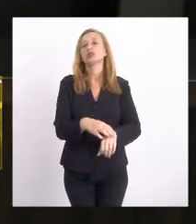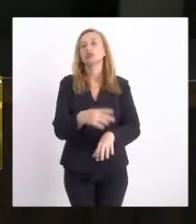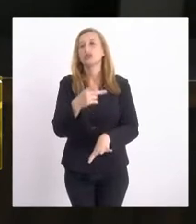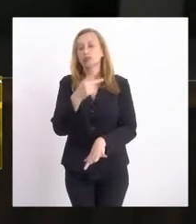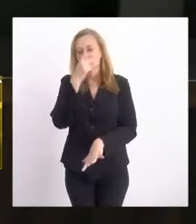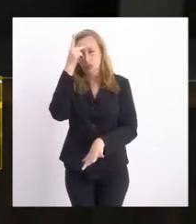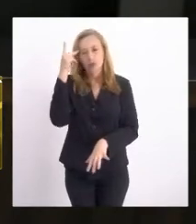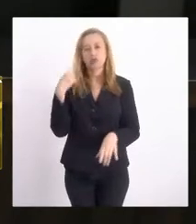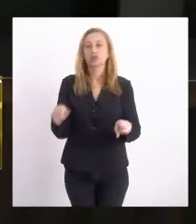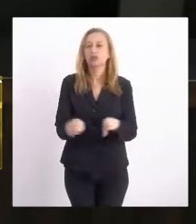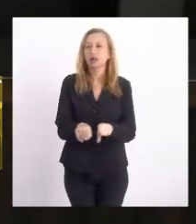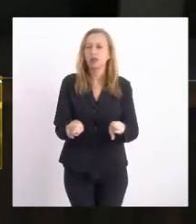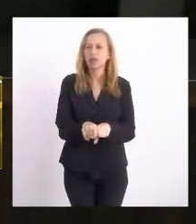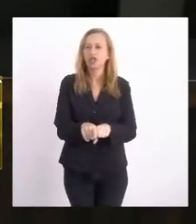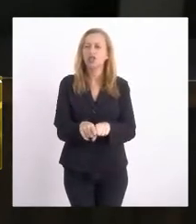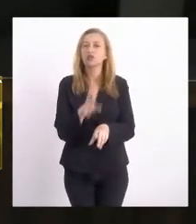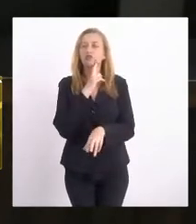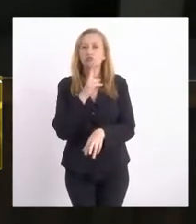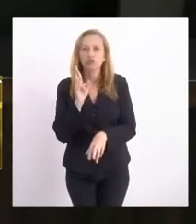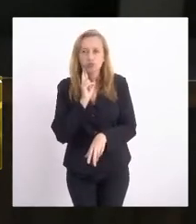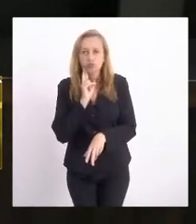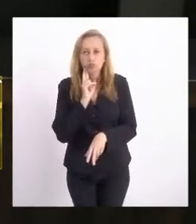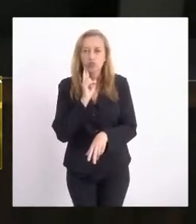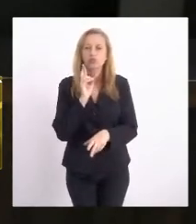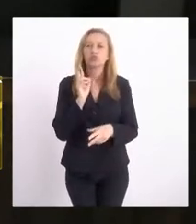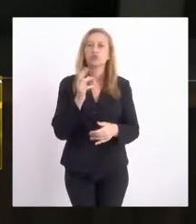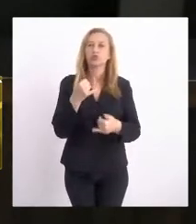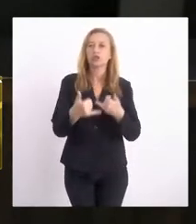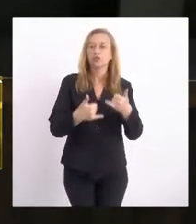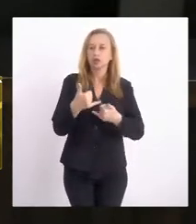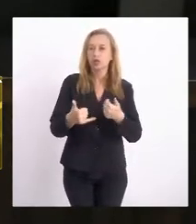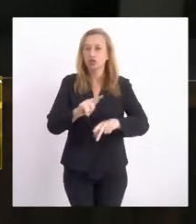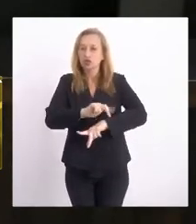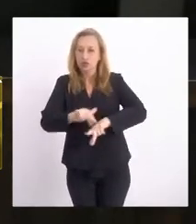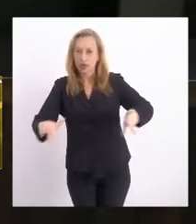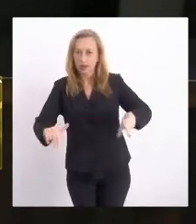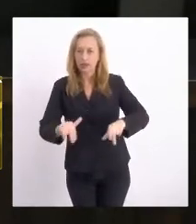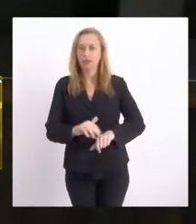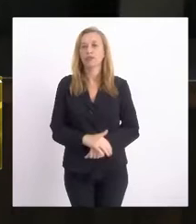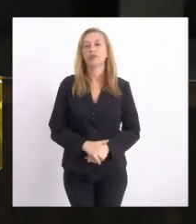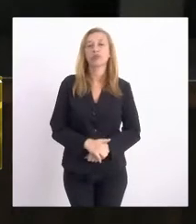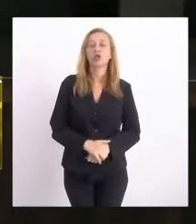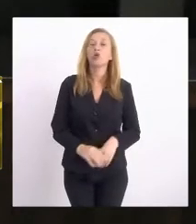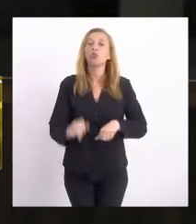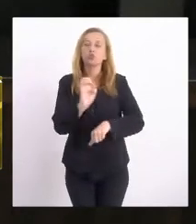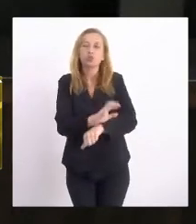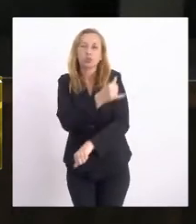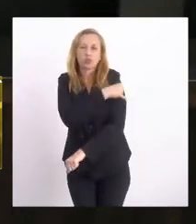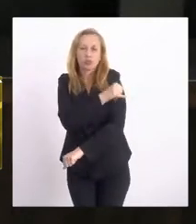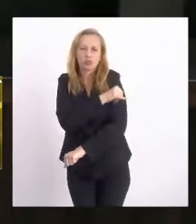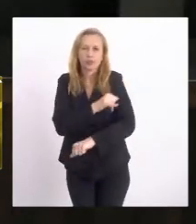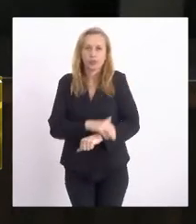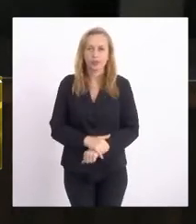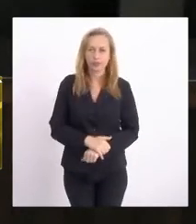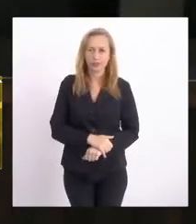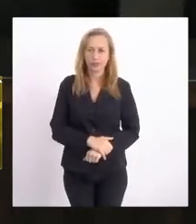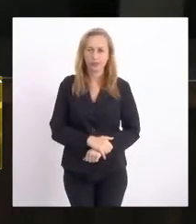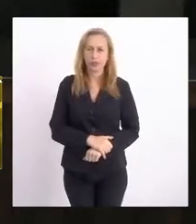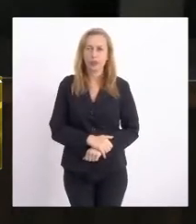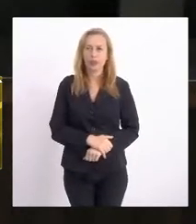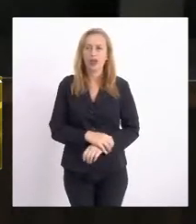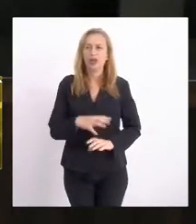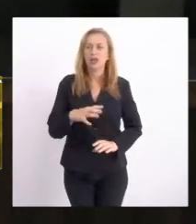além de restaurantes e Empreendimentos de lazer o estado do Rio de Janeiro é